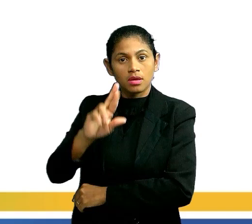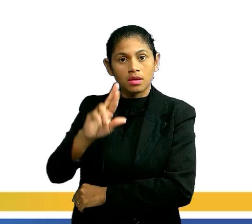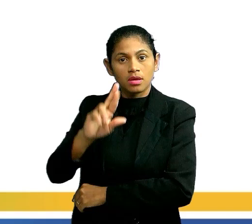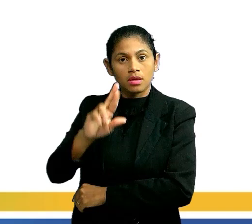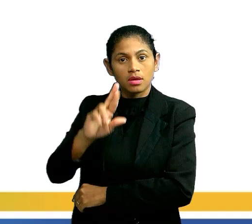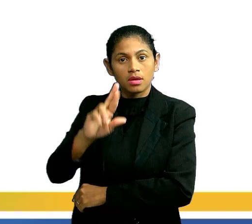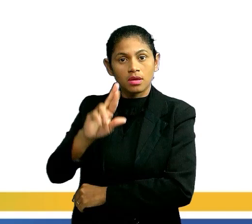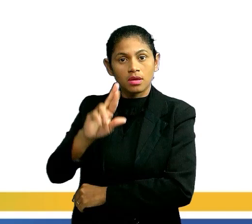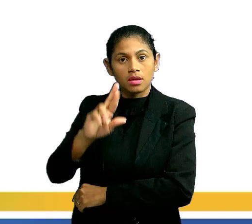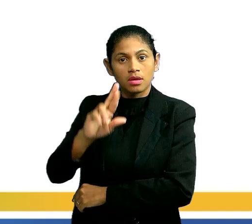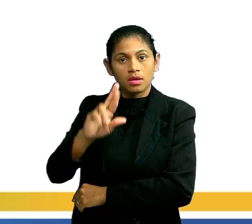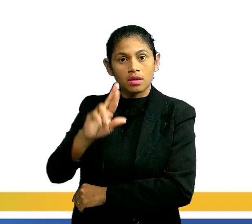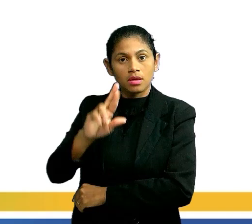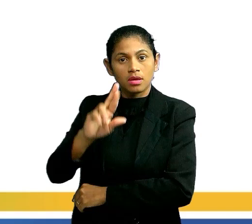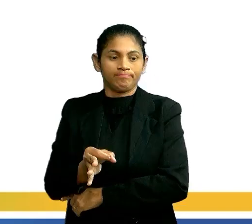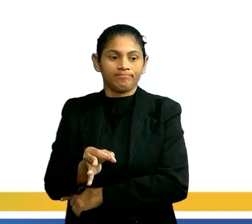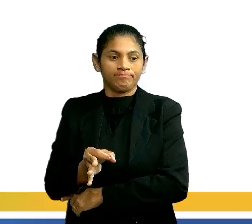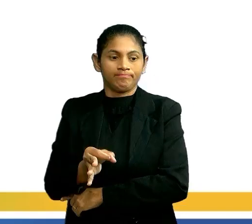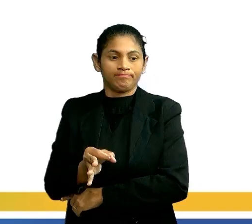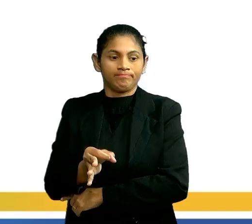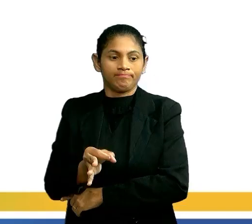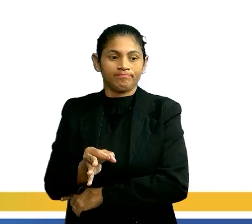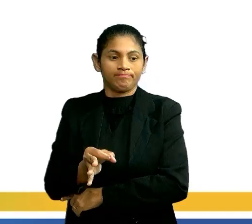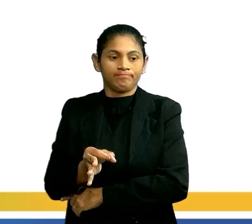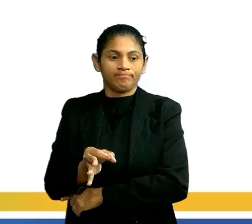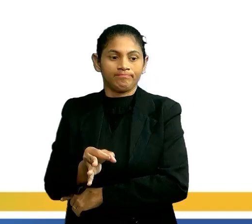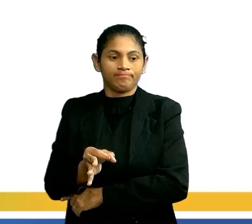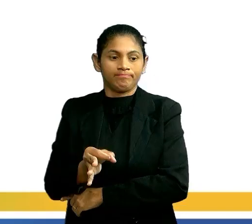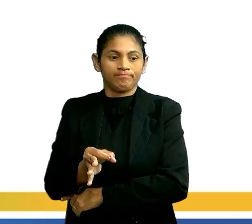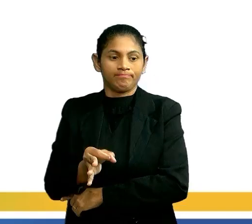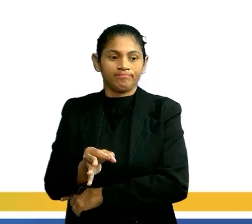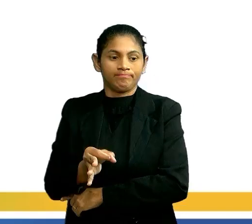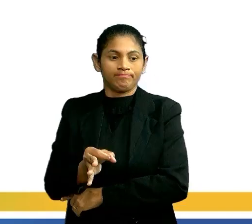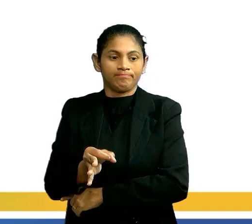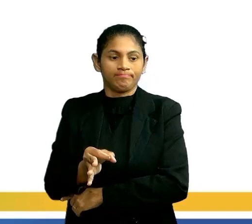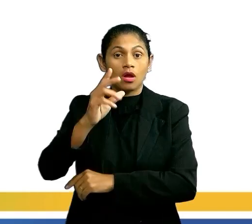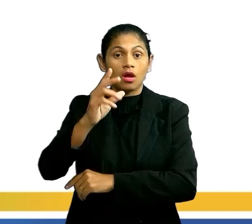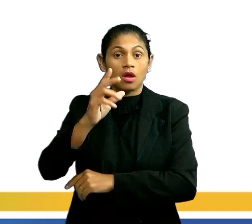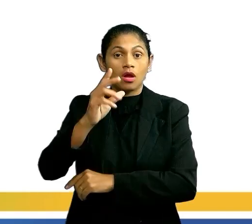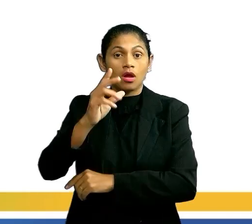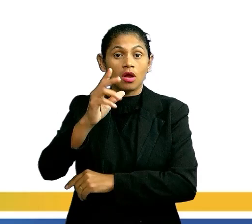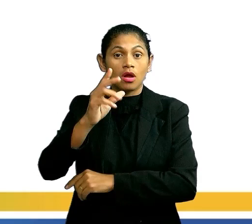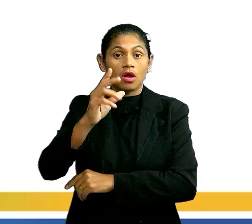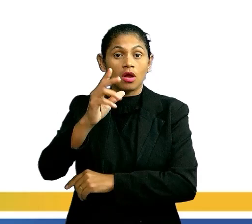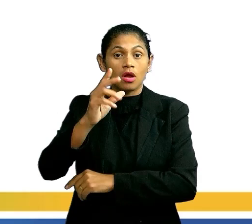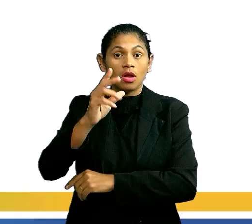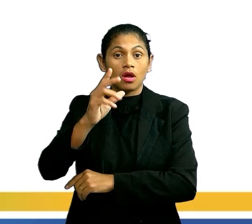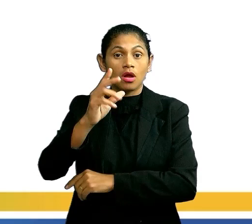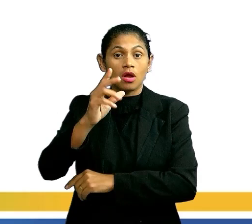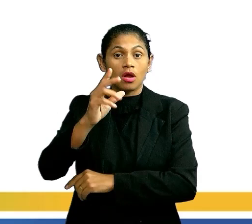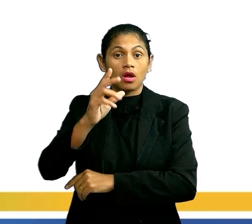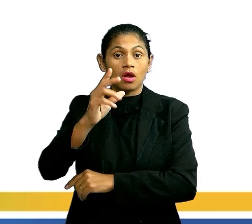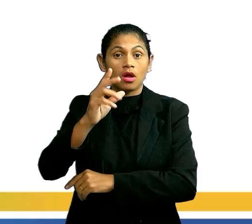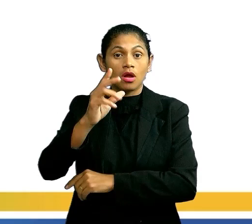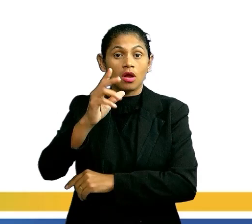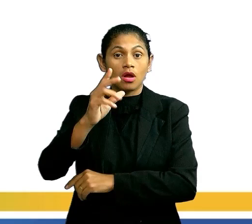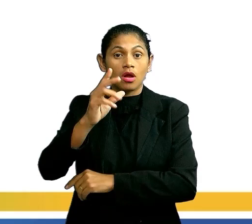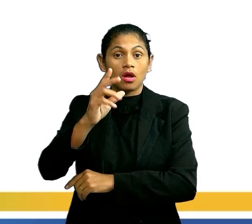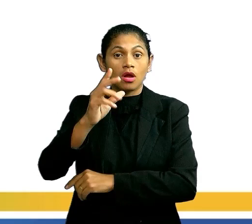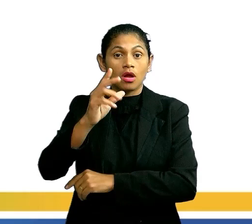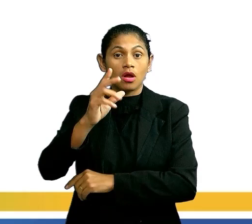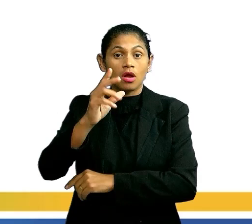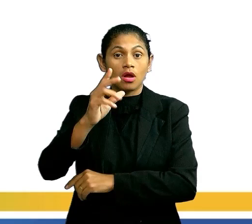25. Agora eu tenho que achar o valor do raio. Vocês perceberam que de 25 pulou para 5? Como assim, professor?